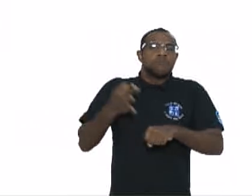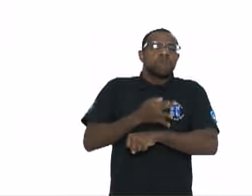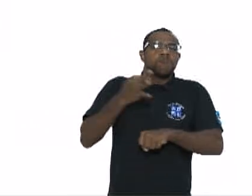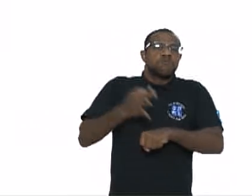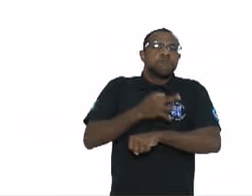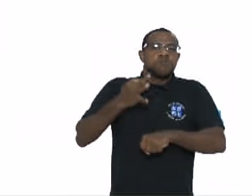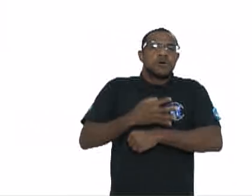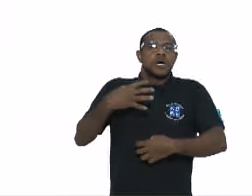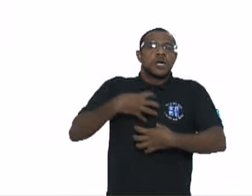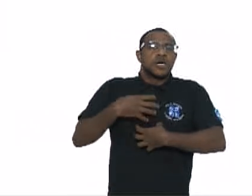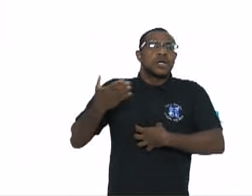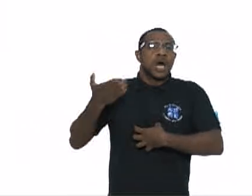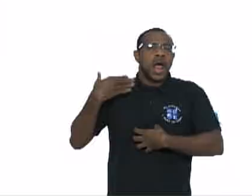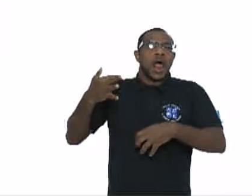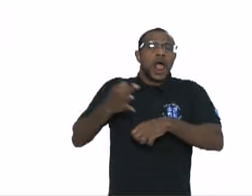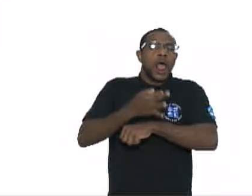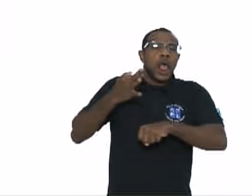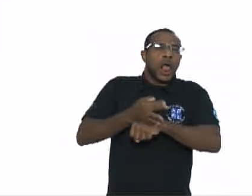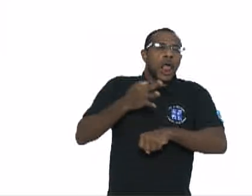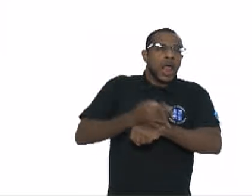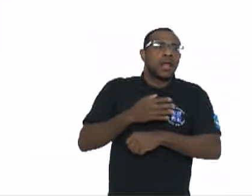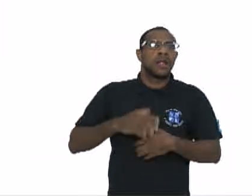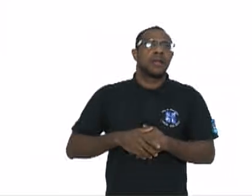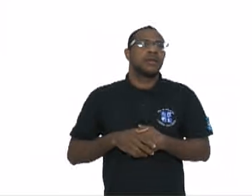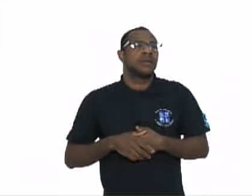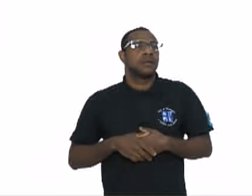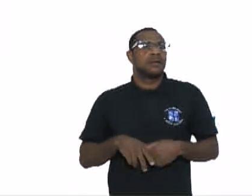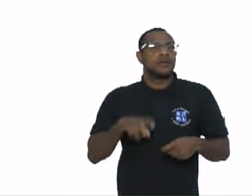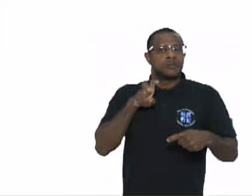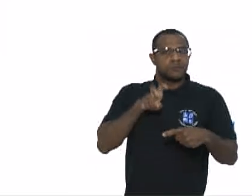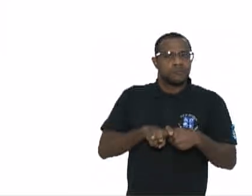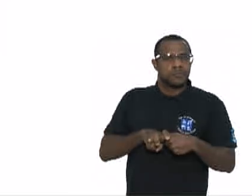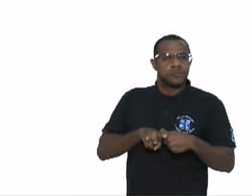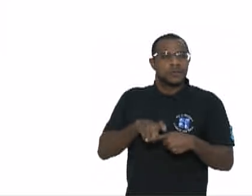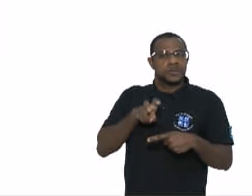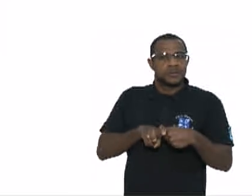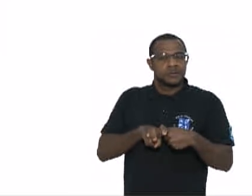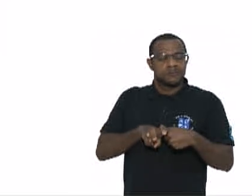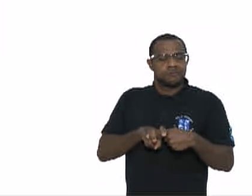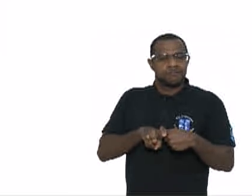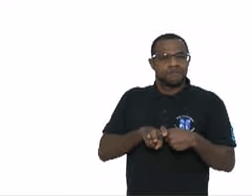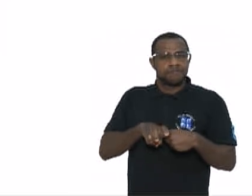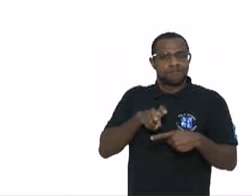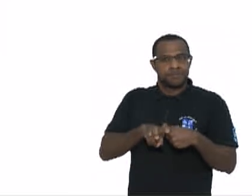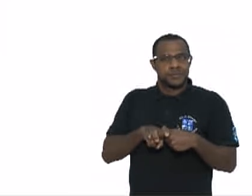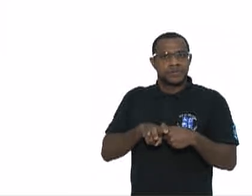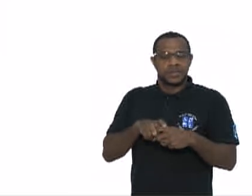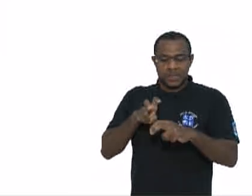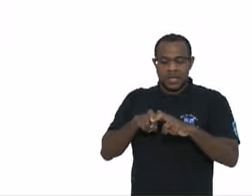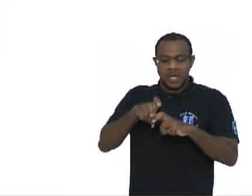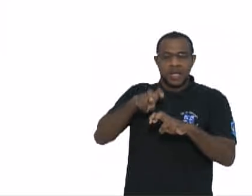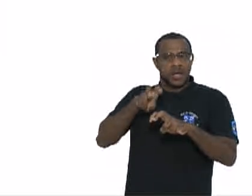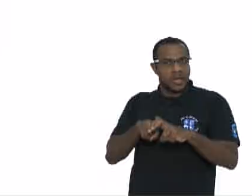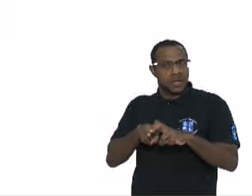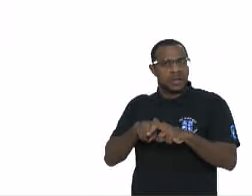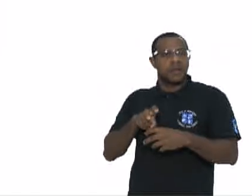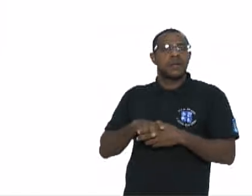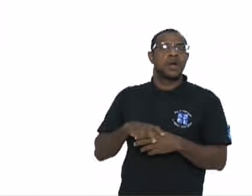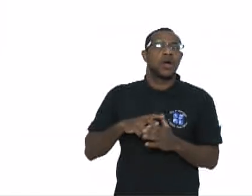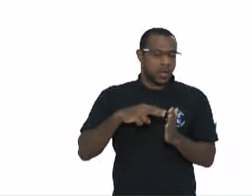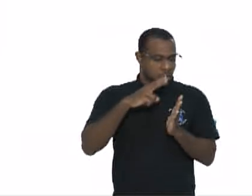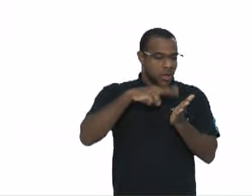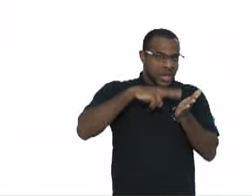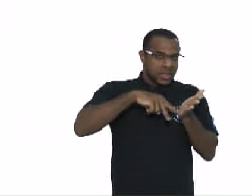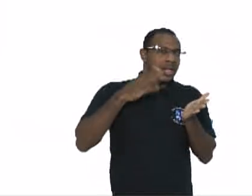O vazio da rua sentada nos degraus o vazio da rua e ela sentada nos degraus da escada. O leitor sabe que a